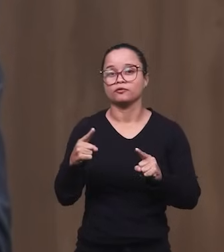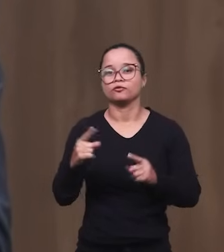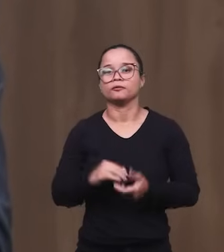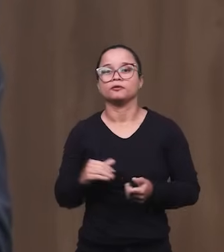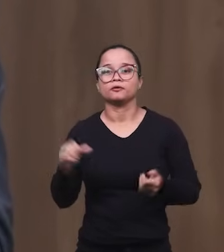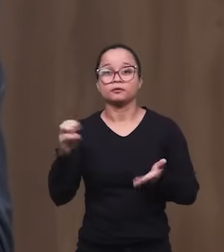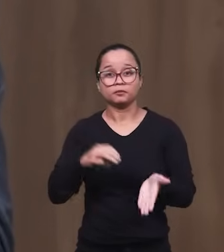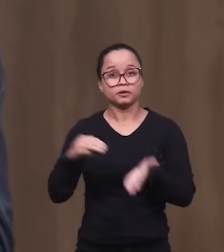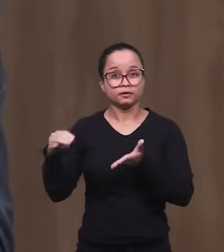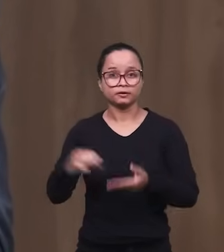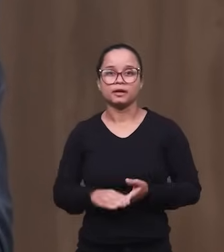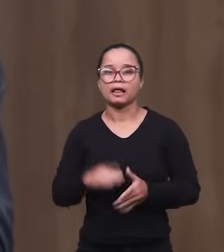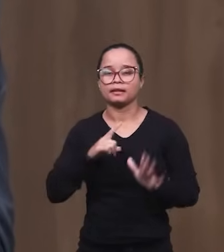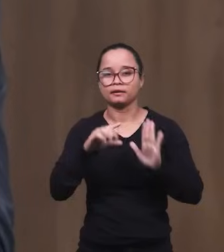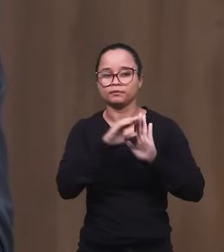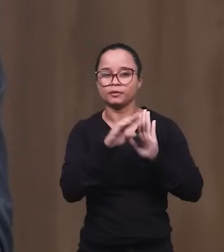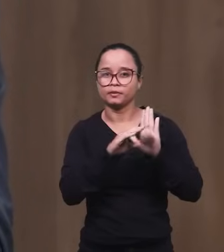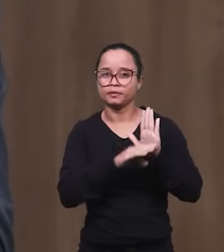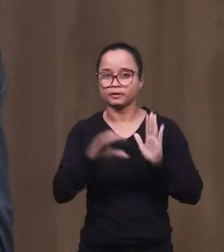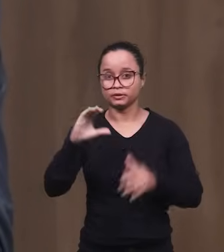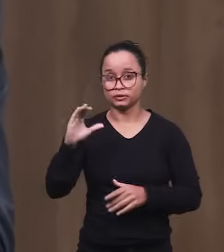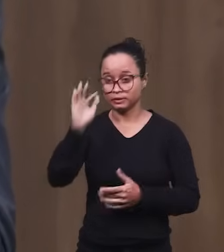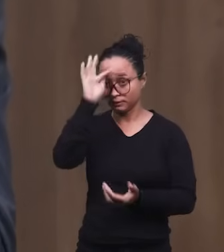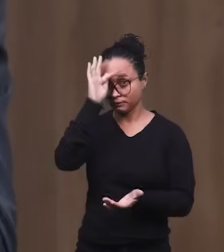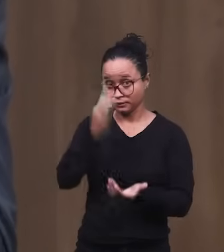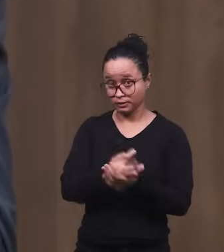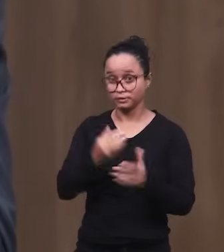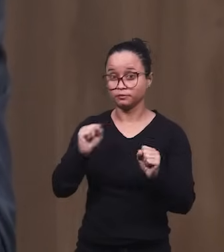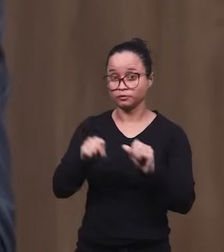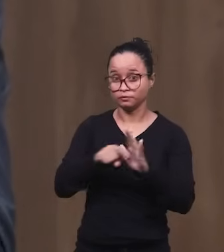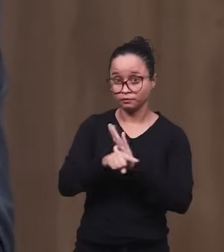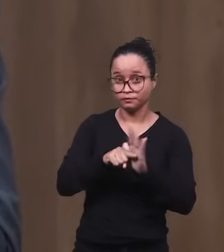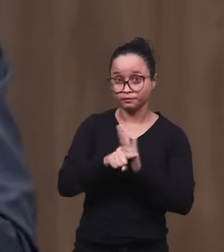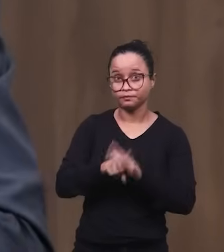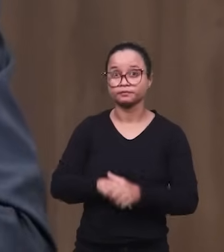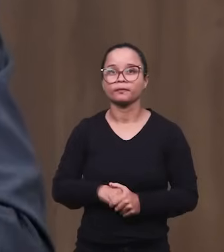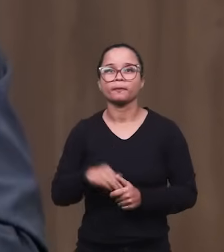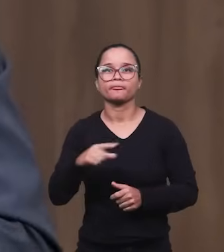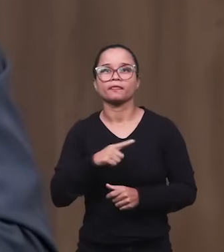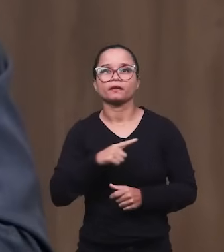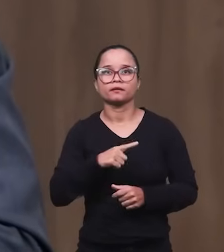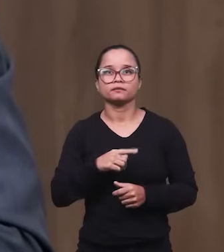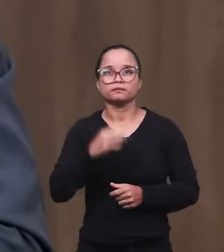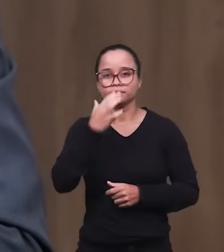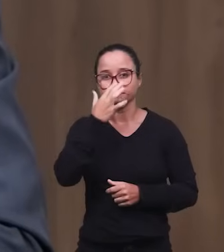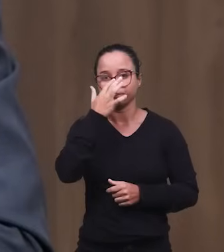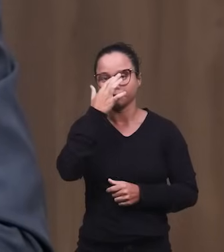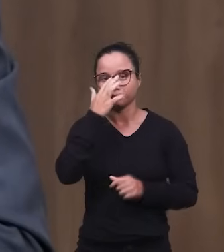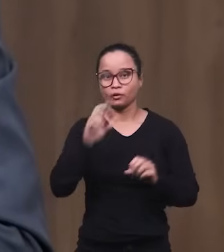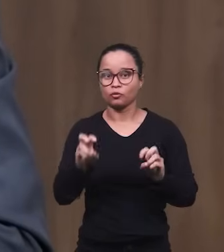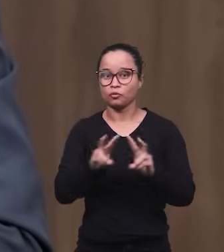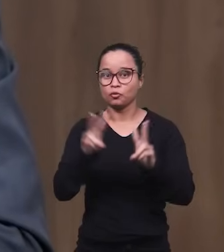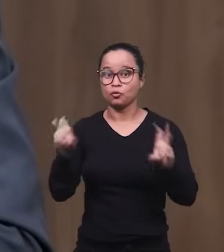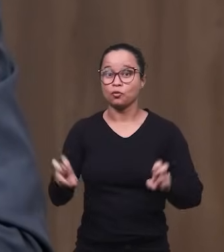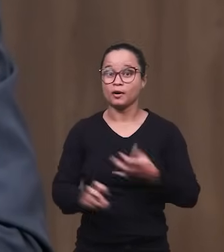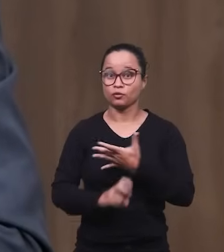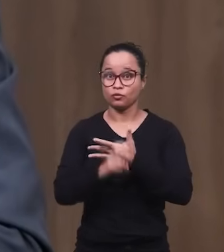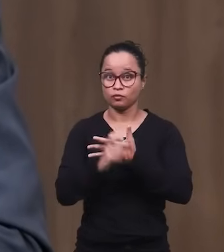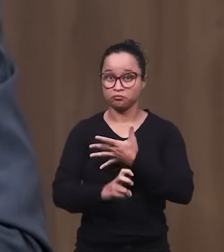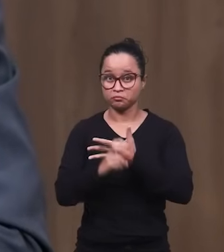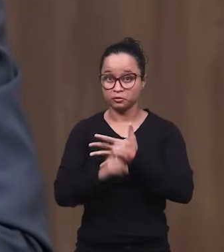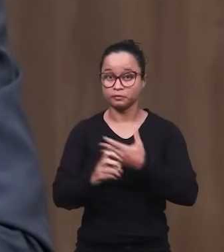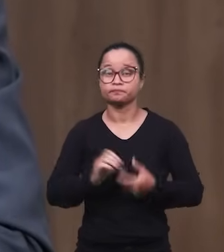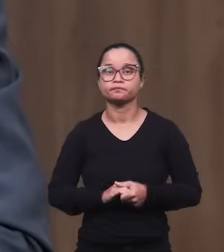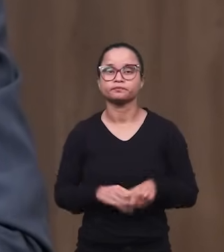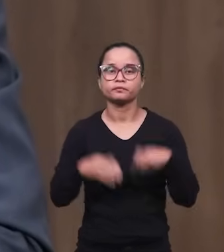YouTube. Então lá há uma playlist do Ciência e Fé e você pode pesquisar ali a aba sobre o episódio da quinta